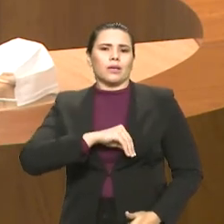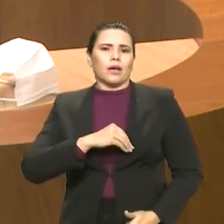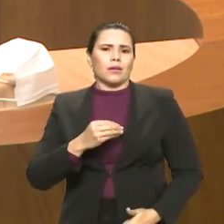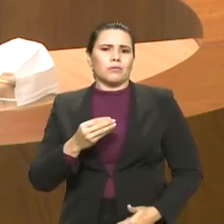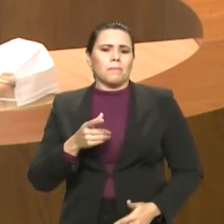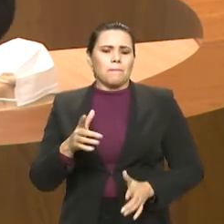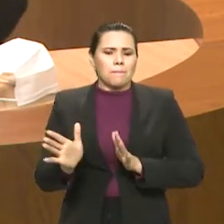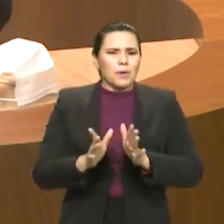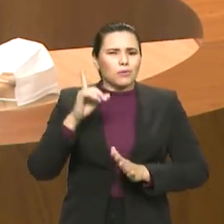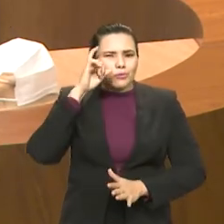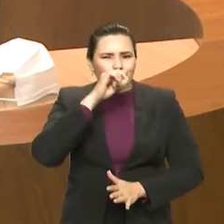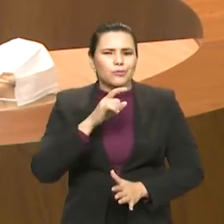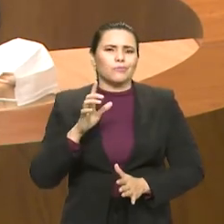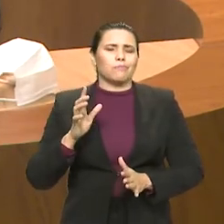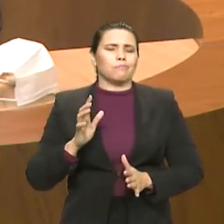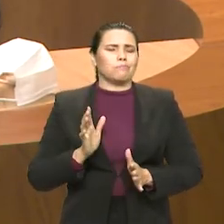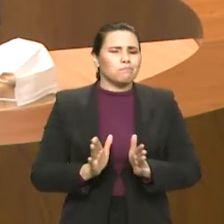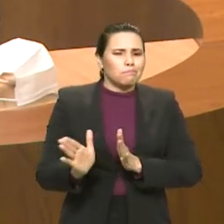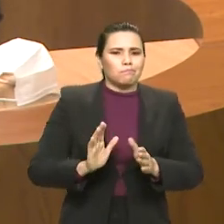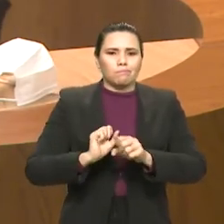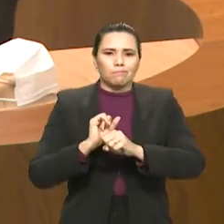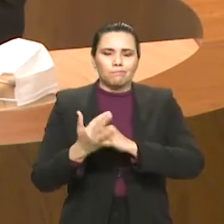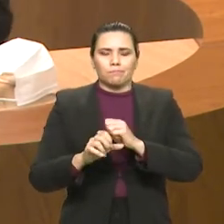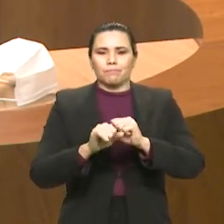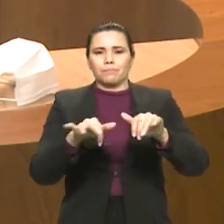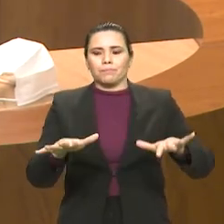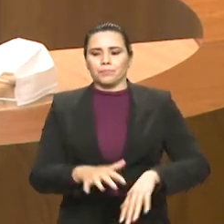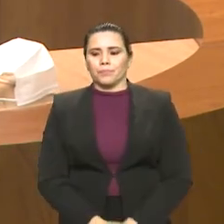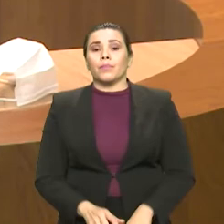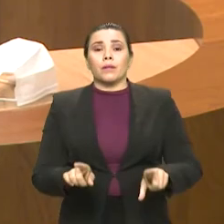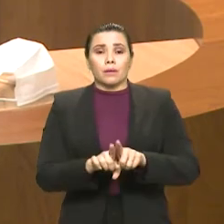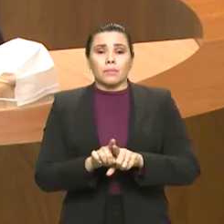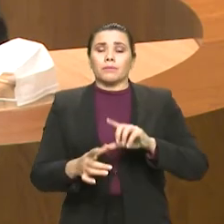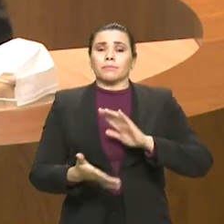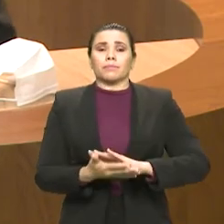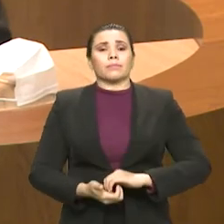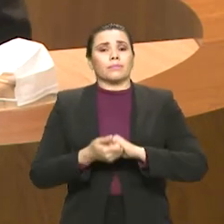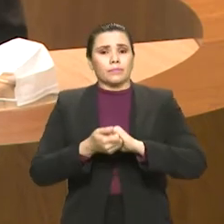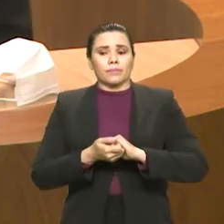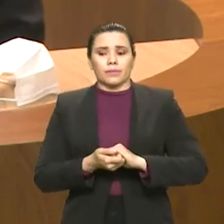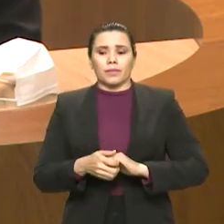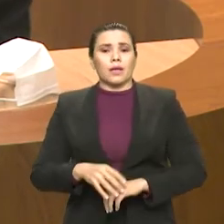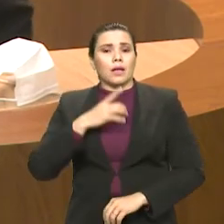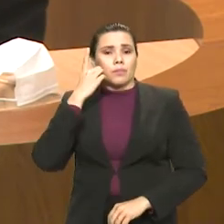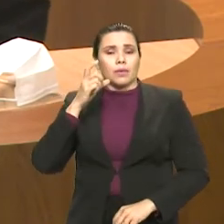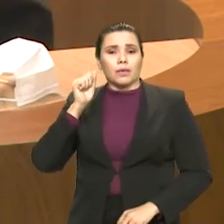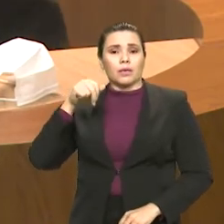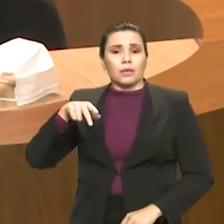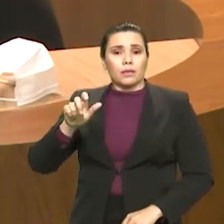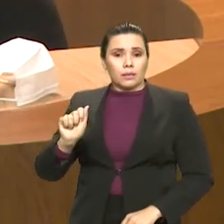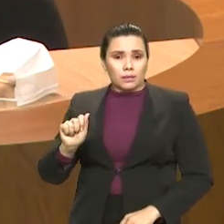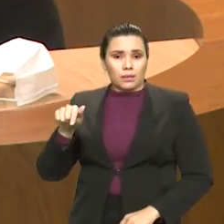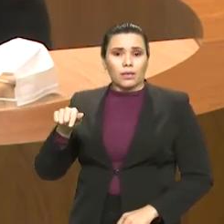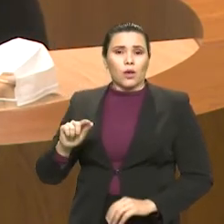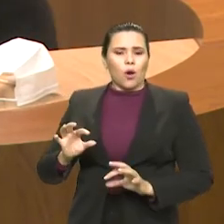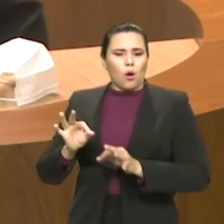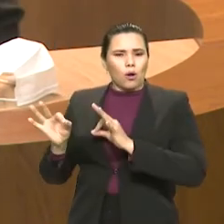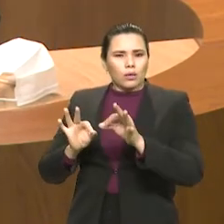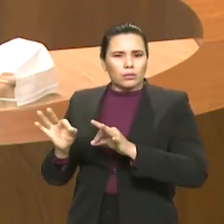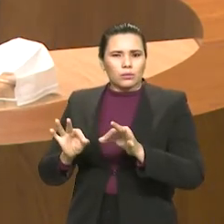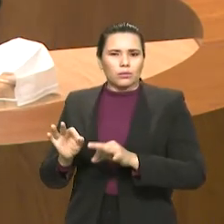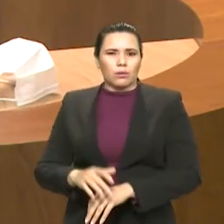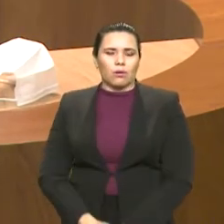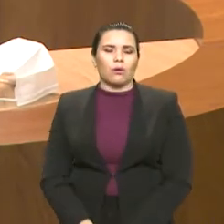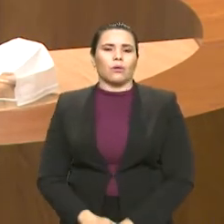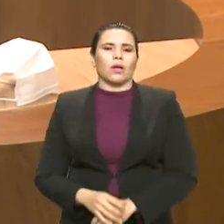rapidamente, parabenizar o evento que foi promovido também pela deputada Ana do Gás, sobre Março Mulher, comemorando os 15